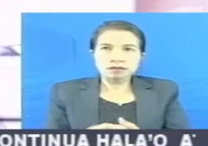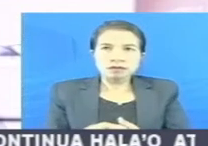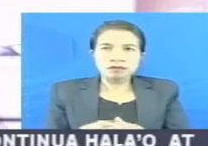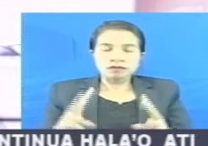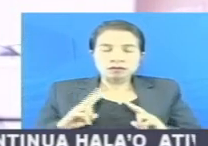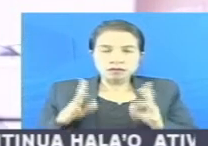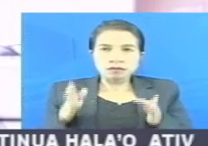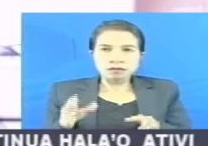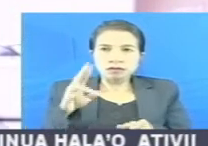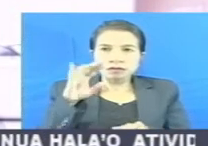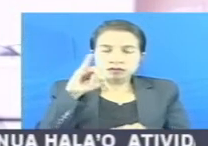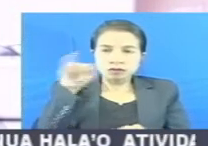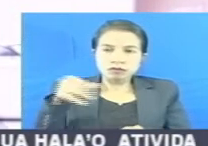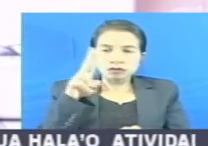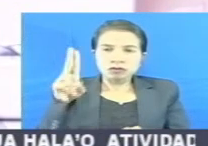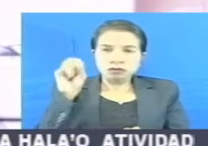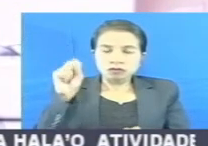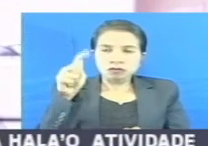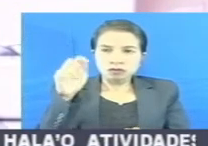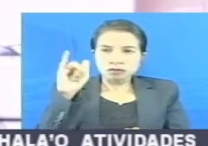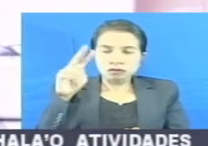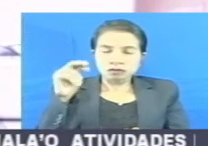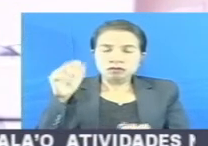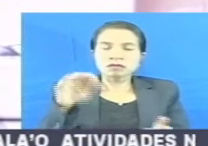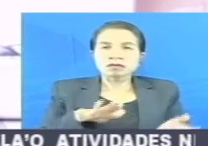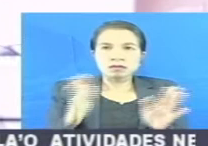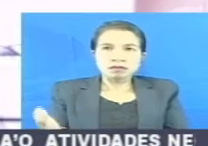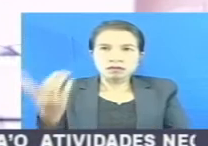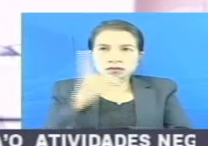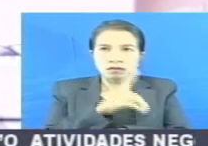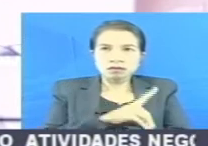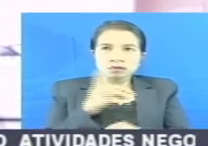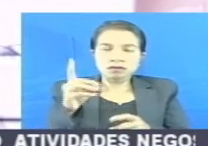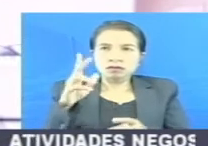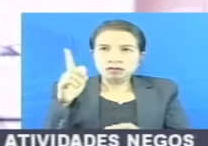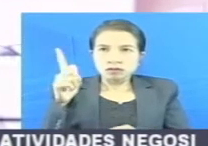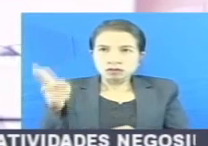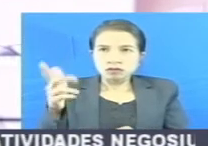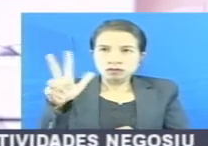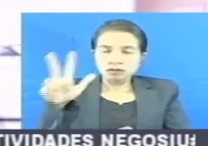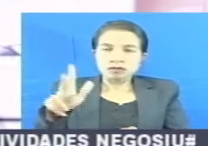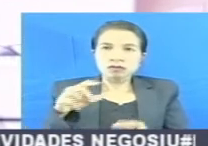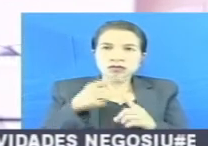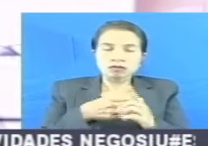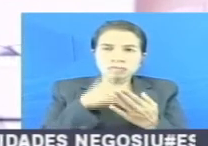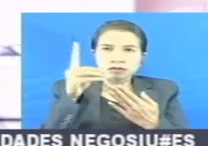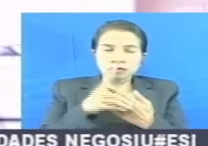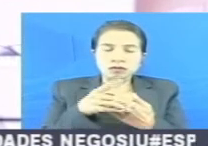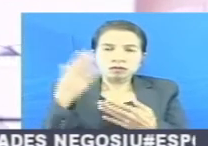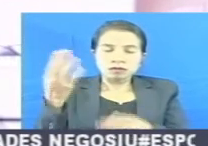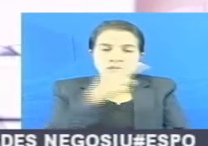Saudosa Justina Moniz remata nia peregrinação e a loron drua nulo recentou no fulano de dezembro e o Hospital Nacional Guido Valadares